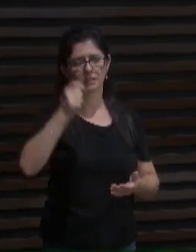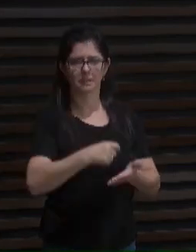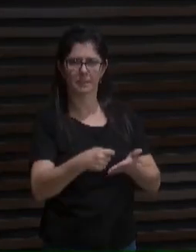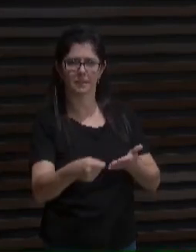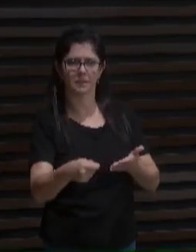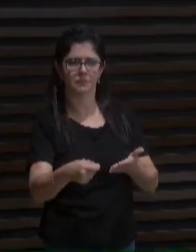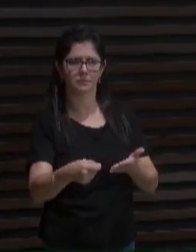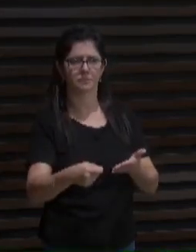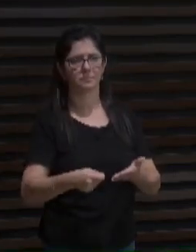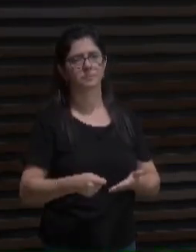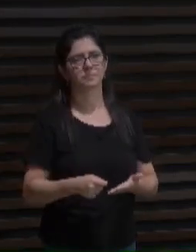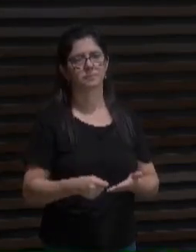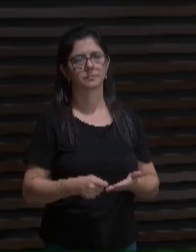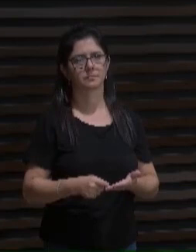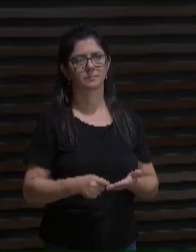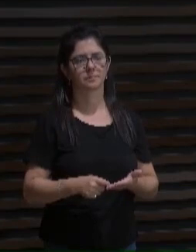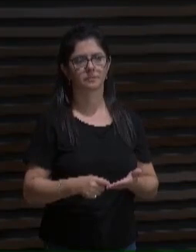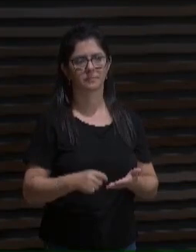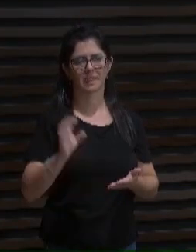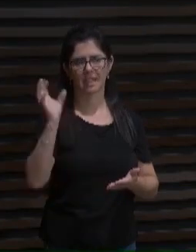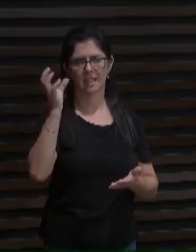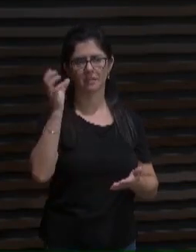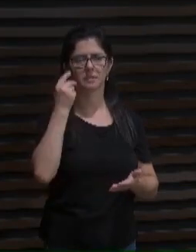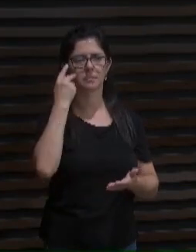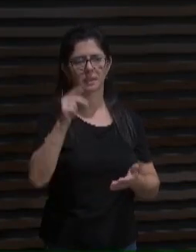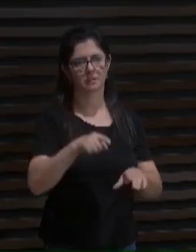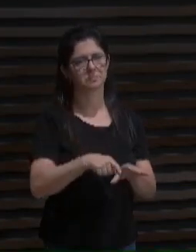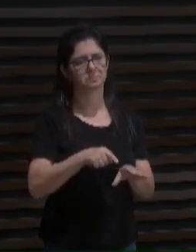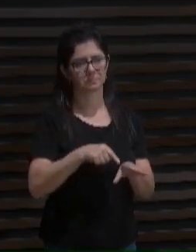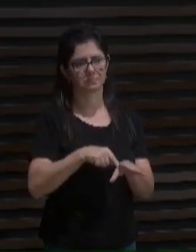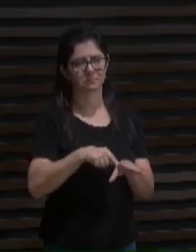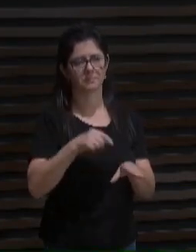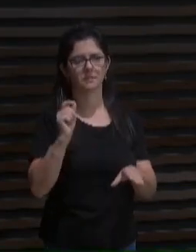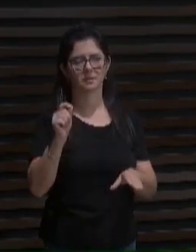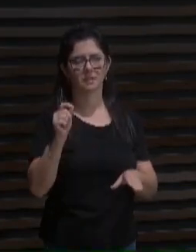no coração, lâmpada para os meus pés. Palavra.